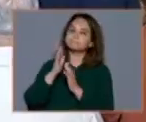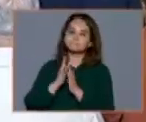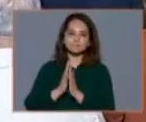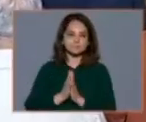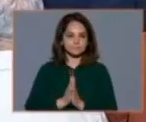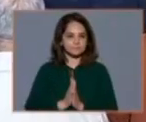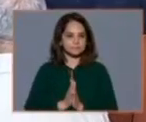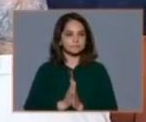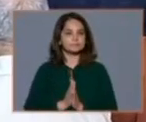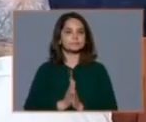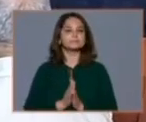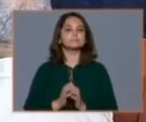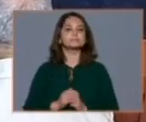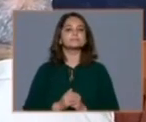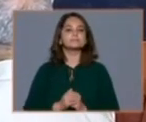nossa